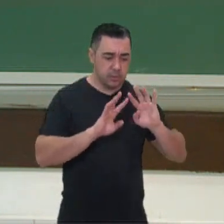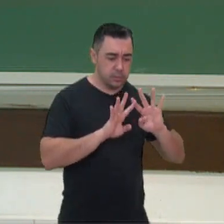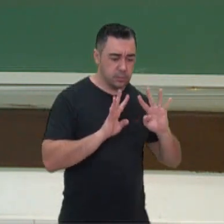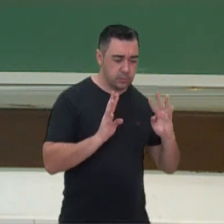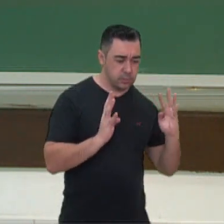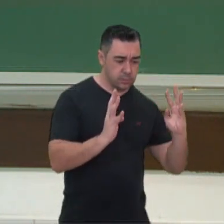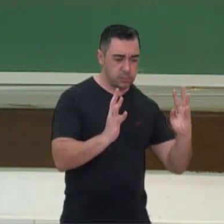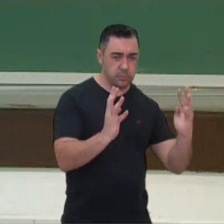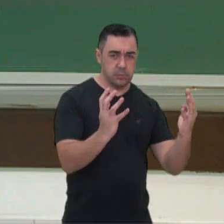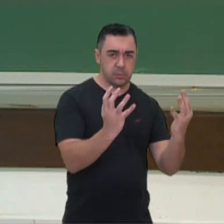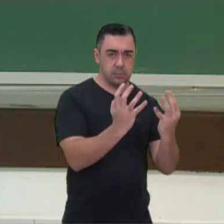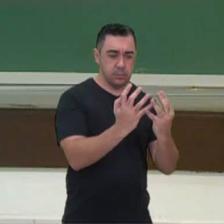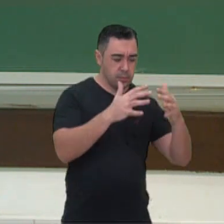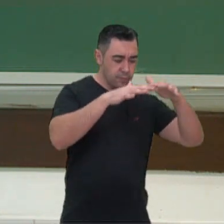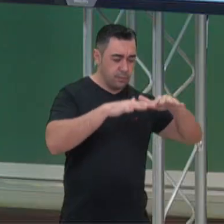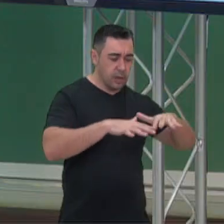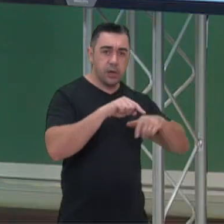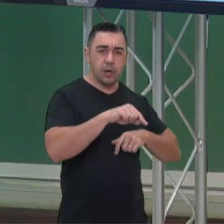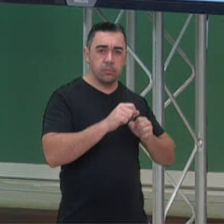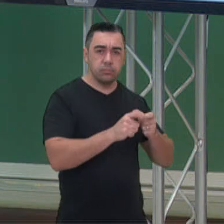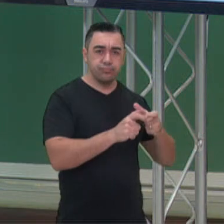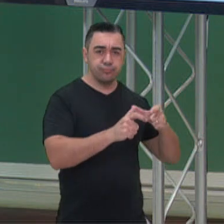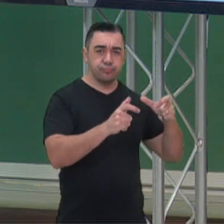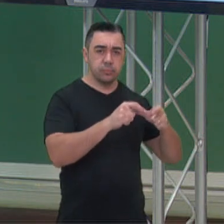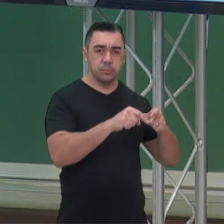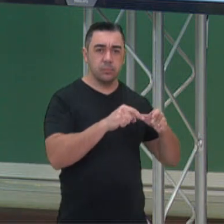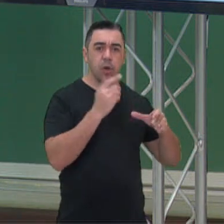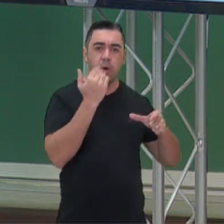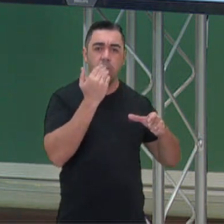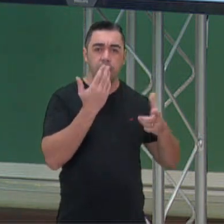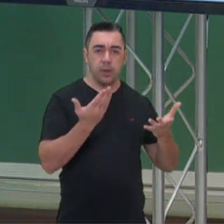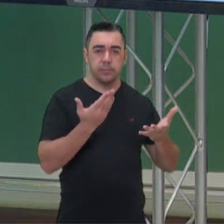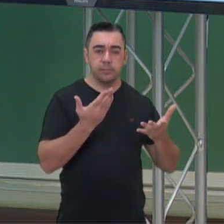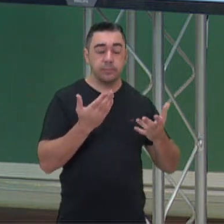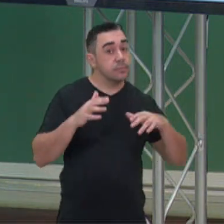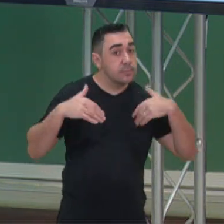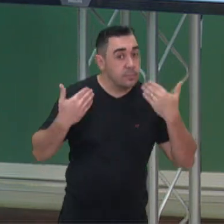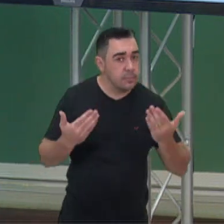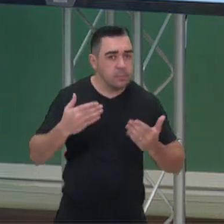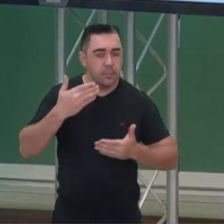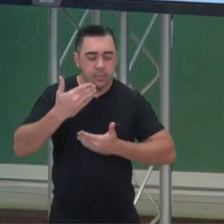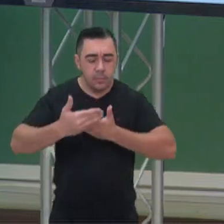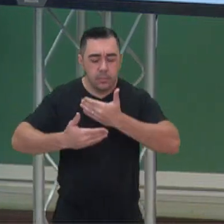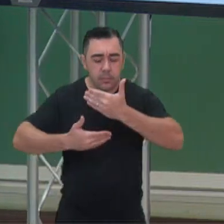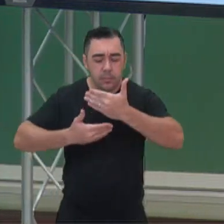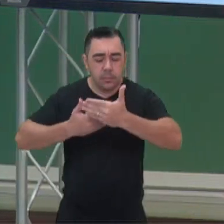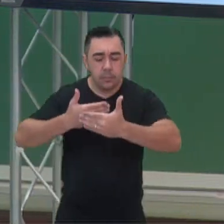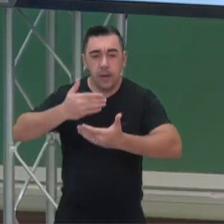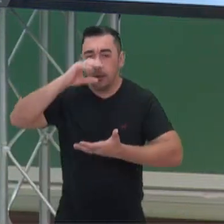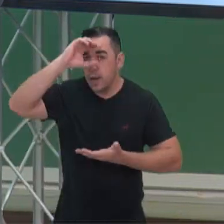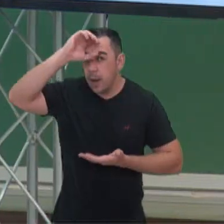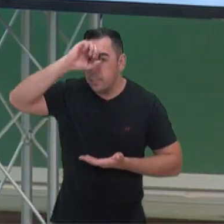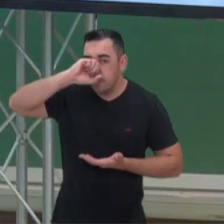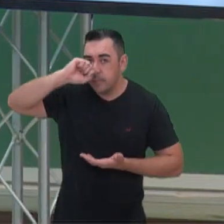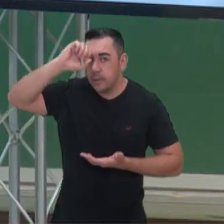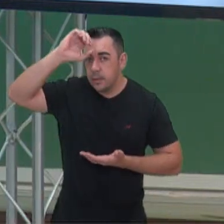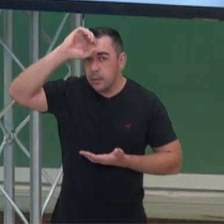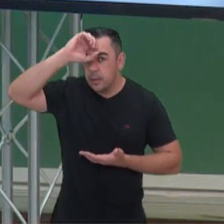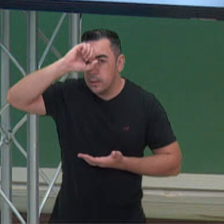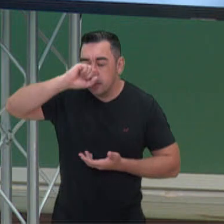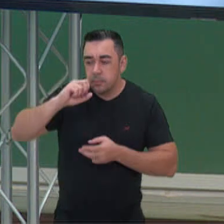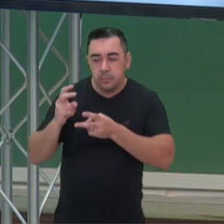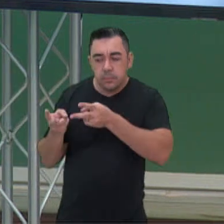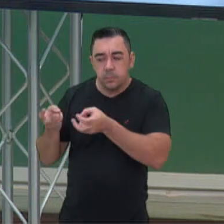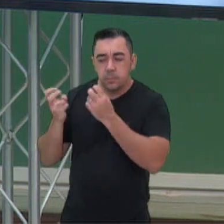decisão do dia para a noite. Foi o que então? Um aprendizado.